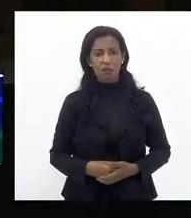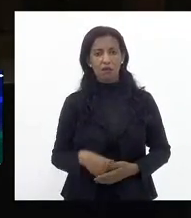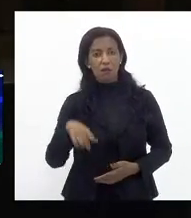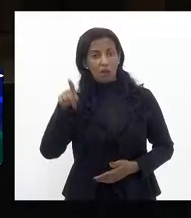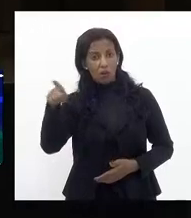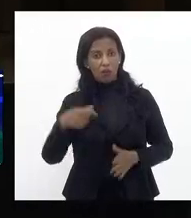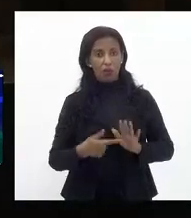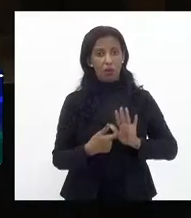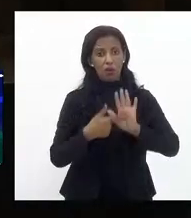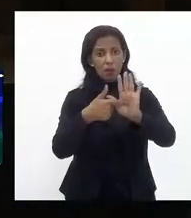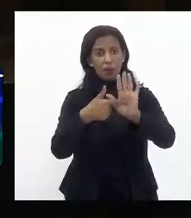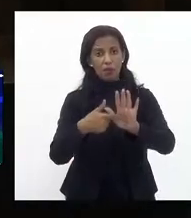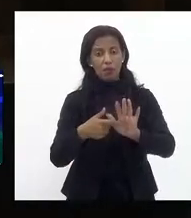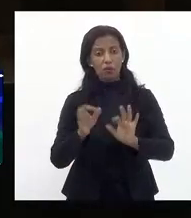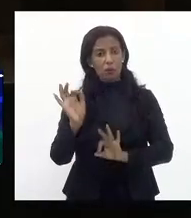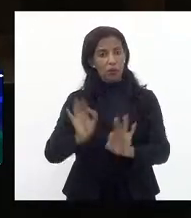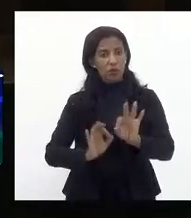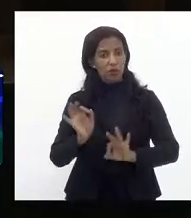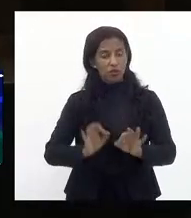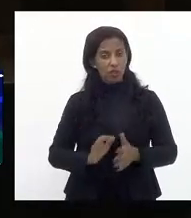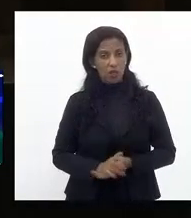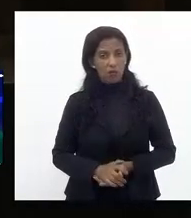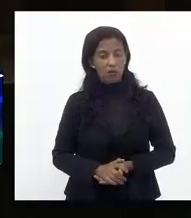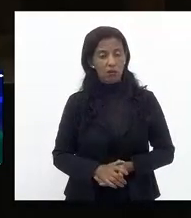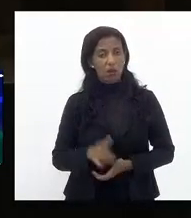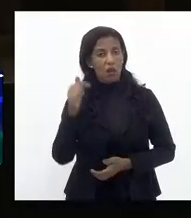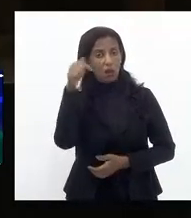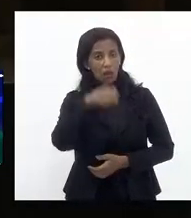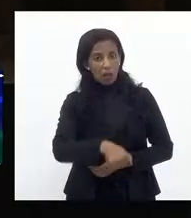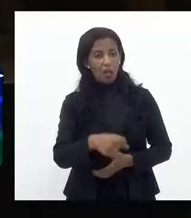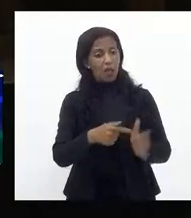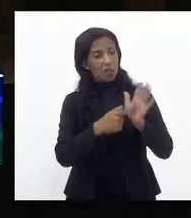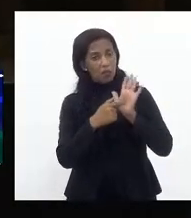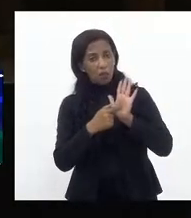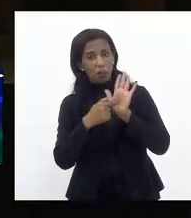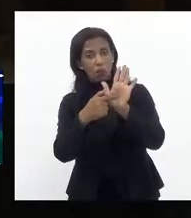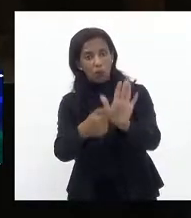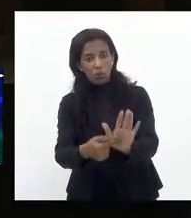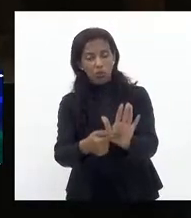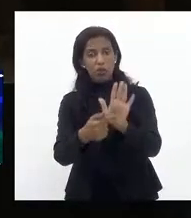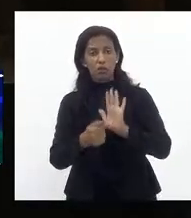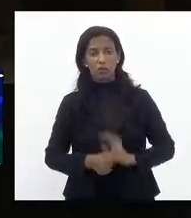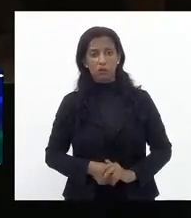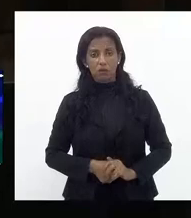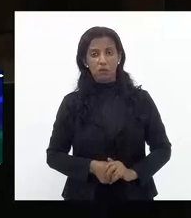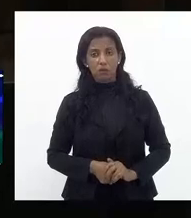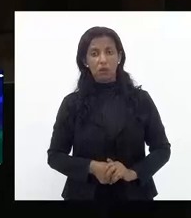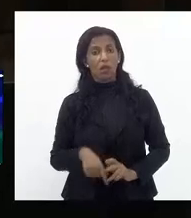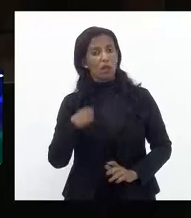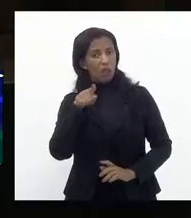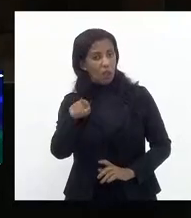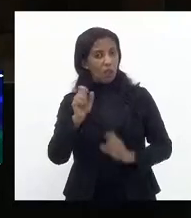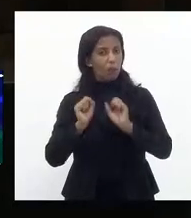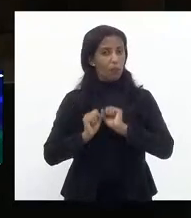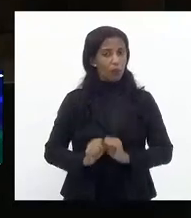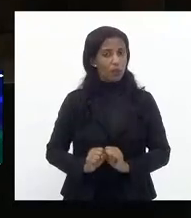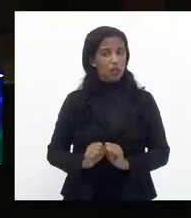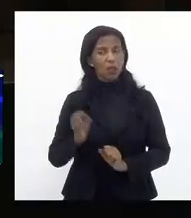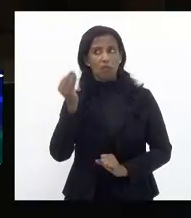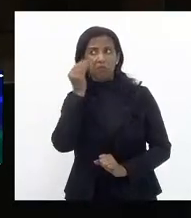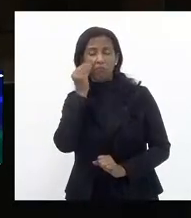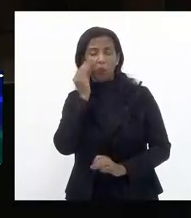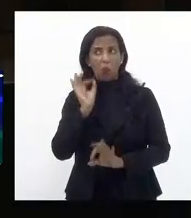que apresentou o projeto, é ele que está nos apresentando, nos mostrando, e ele poderia tentar, de